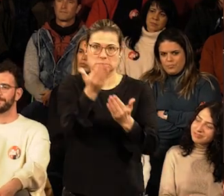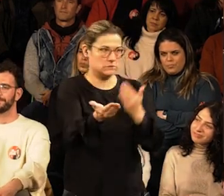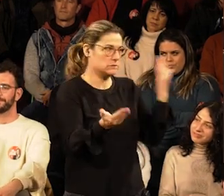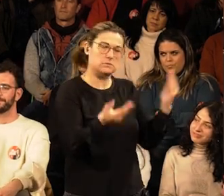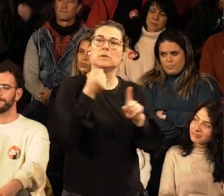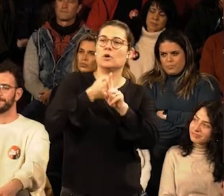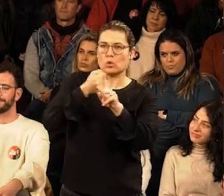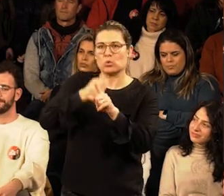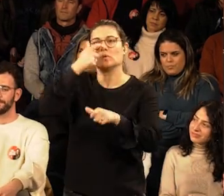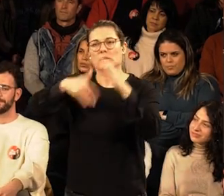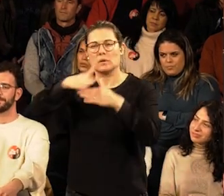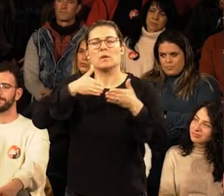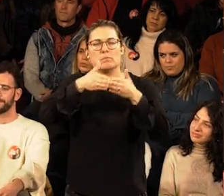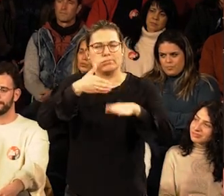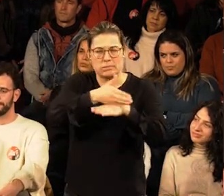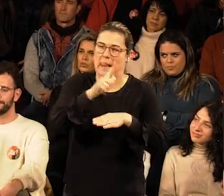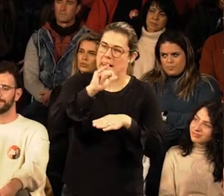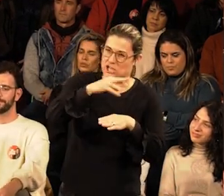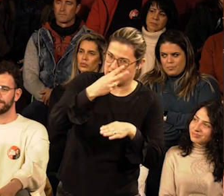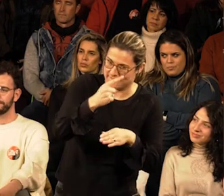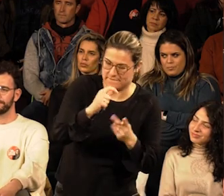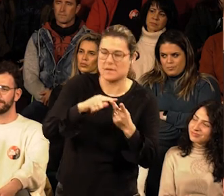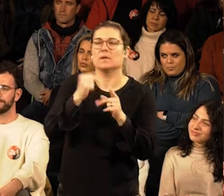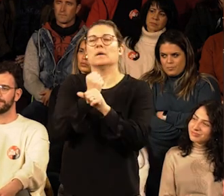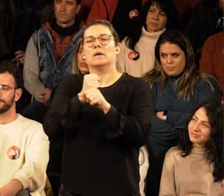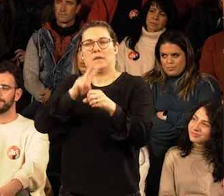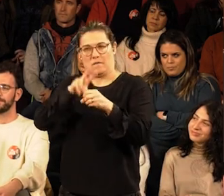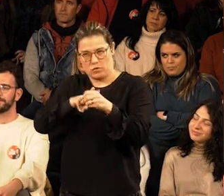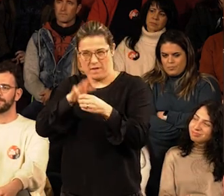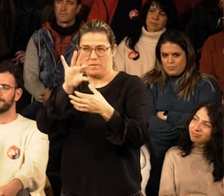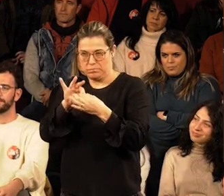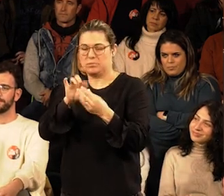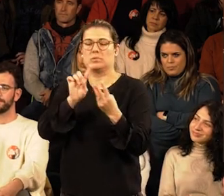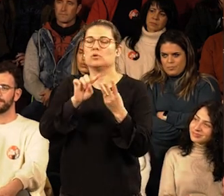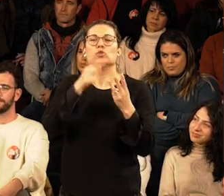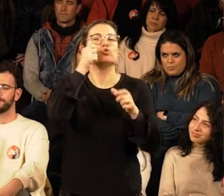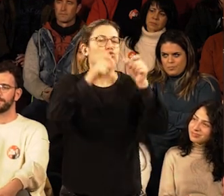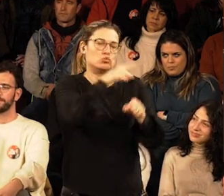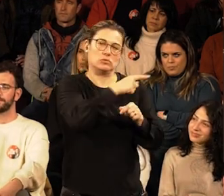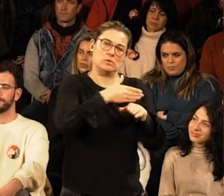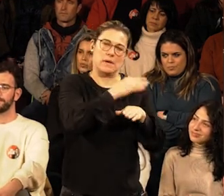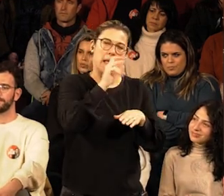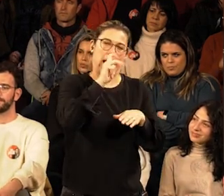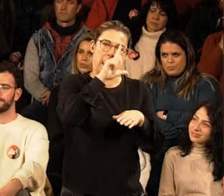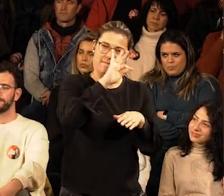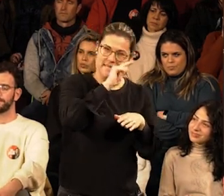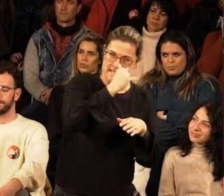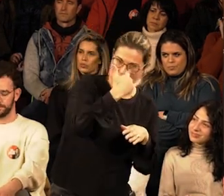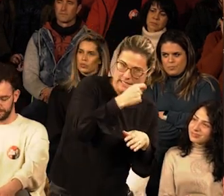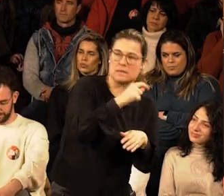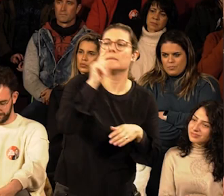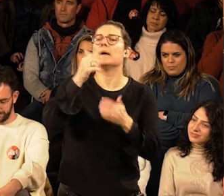são A Luta dos Operários lesn dos trabadores da Auto Europa dos homens do alite dos